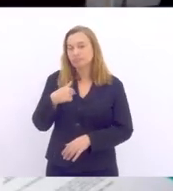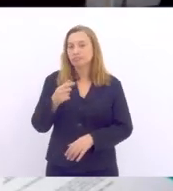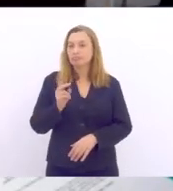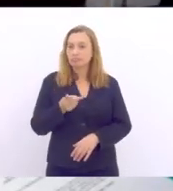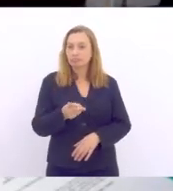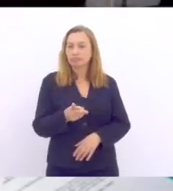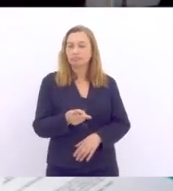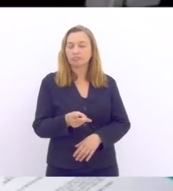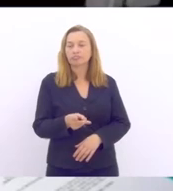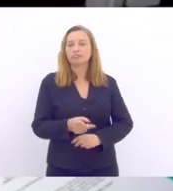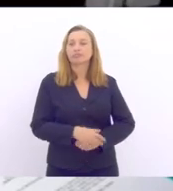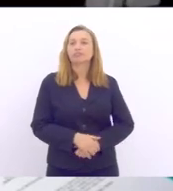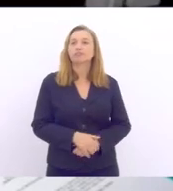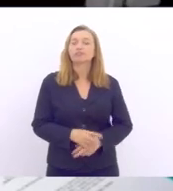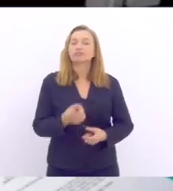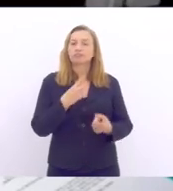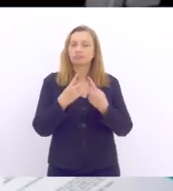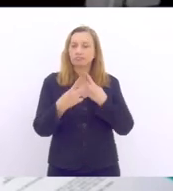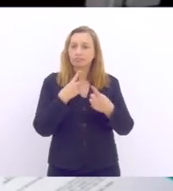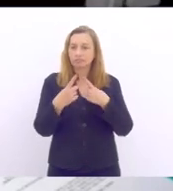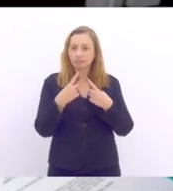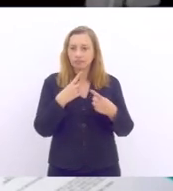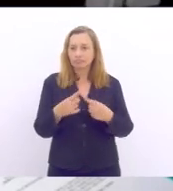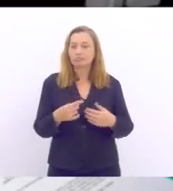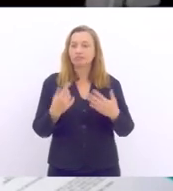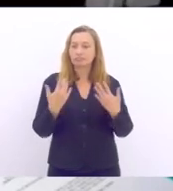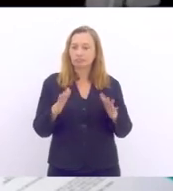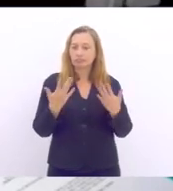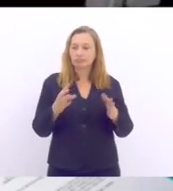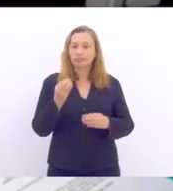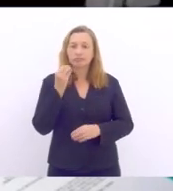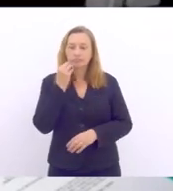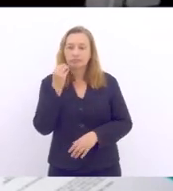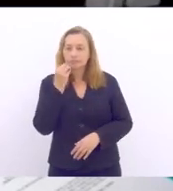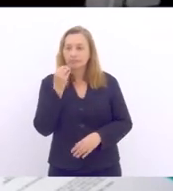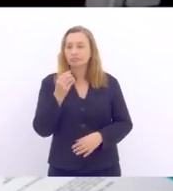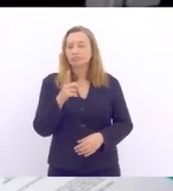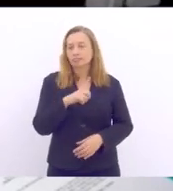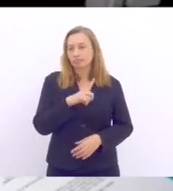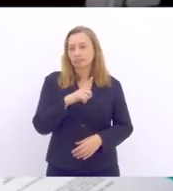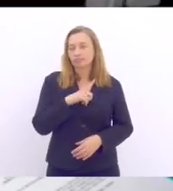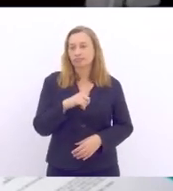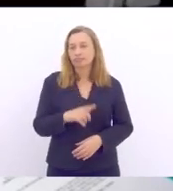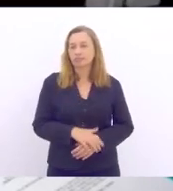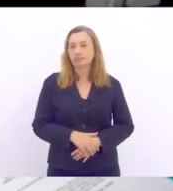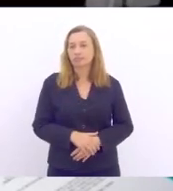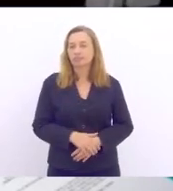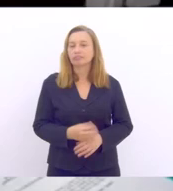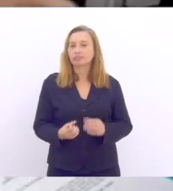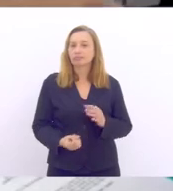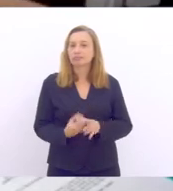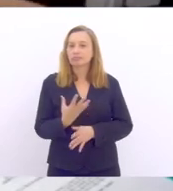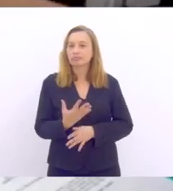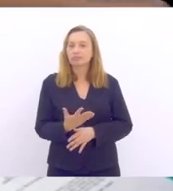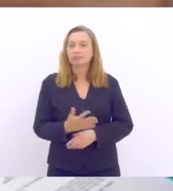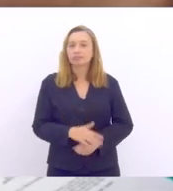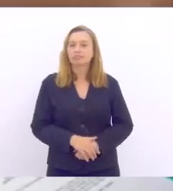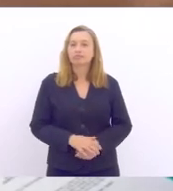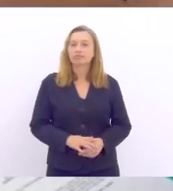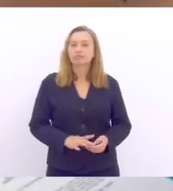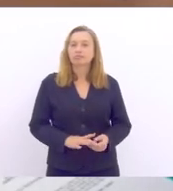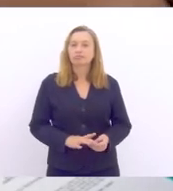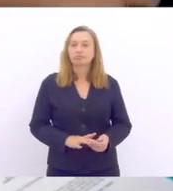ativamente dessas discussões e quero saudar essa oportunidade que estamos tendo de, quem sabe, produzir, né,